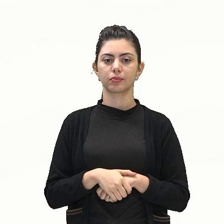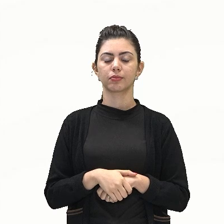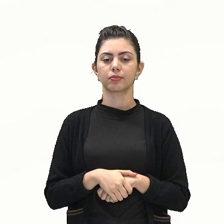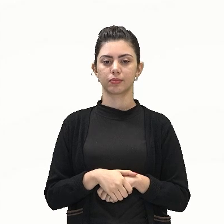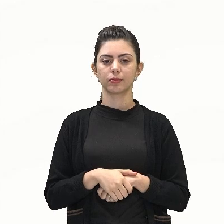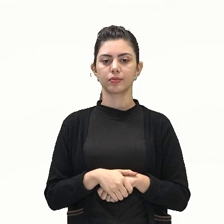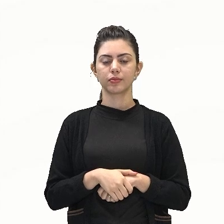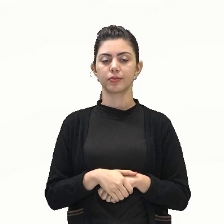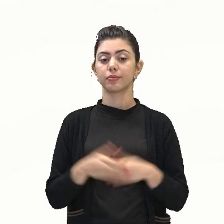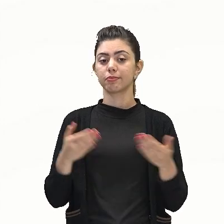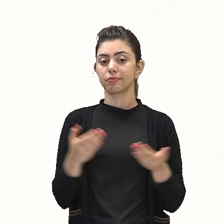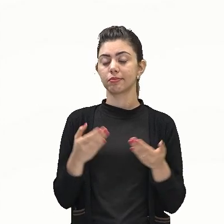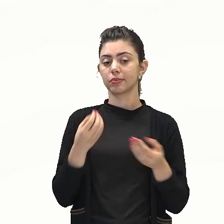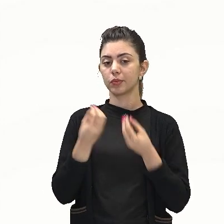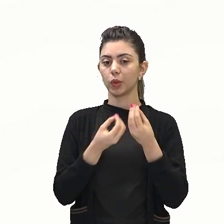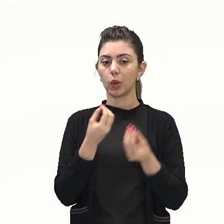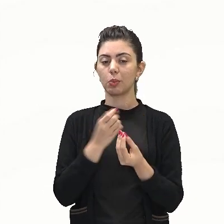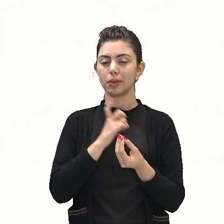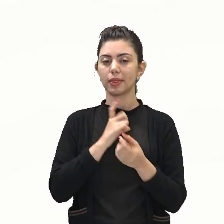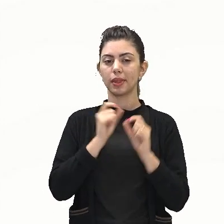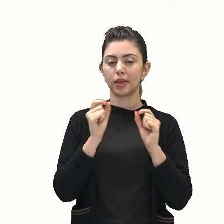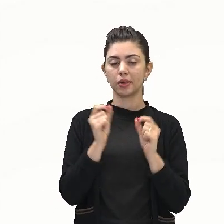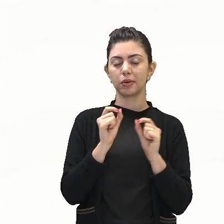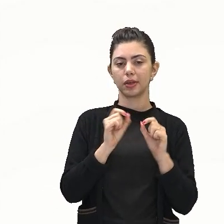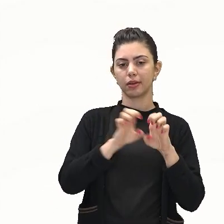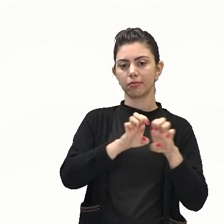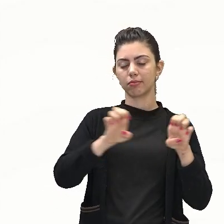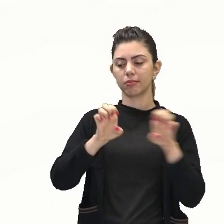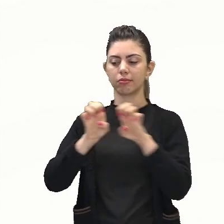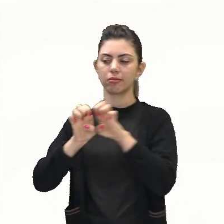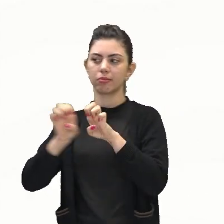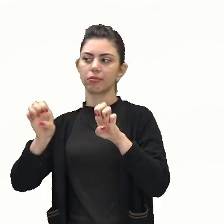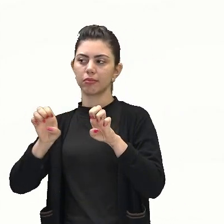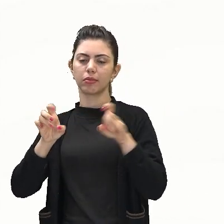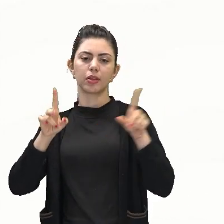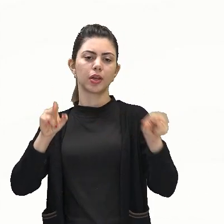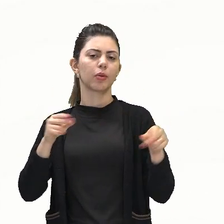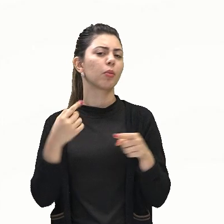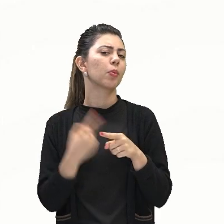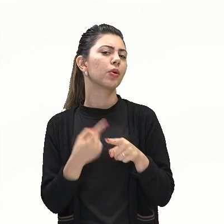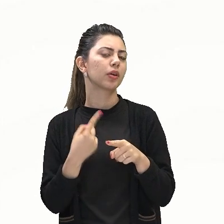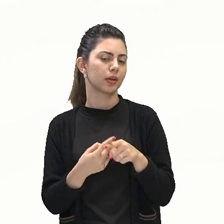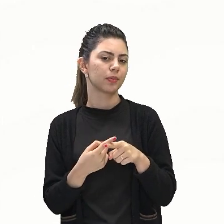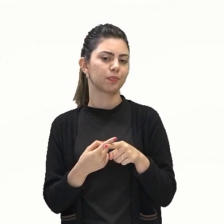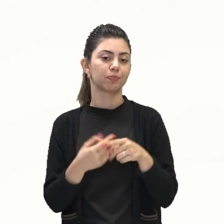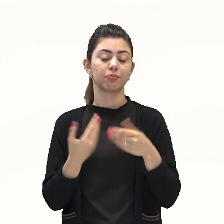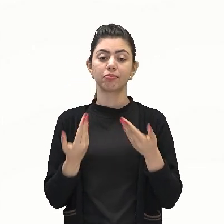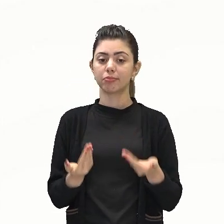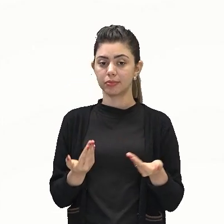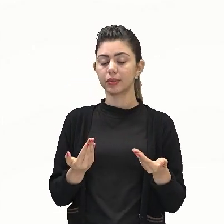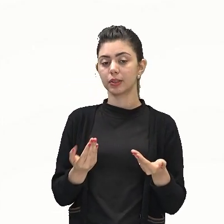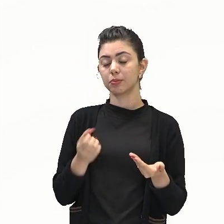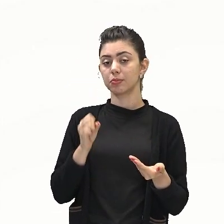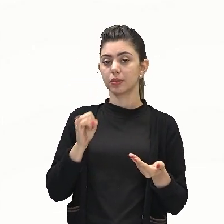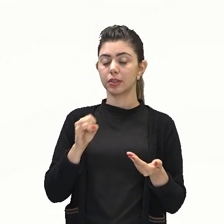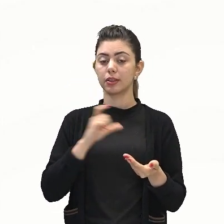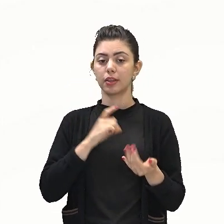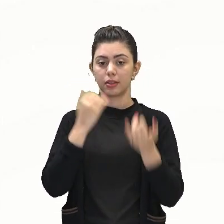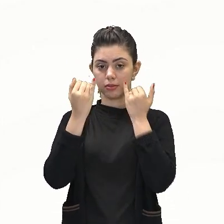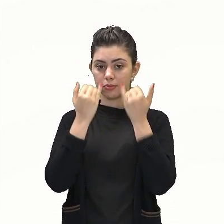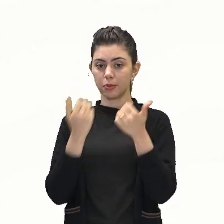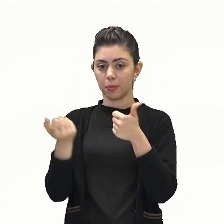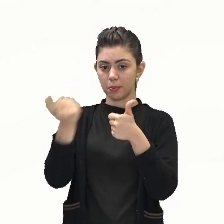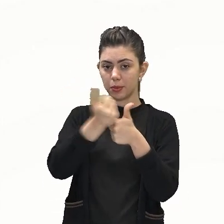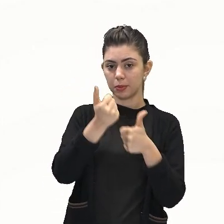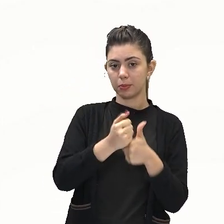sistemas, né, equivalentes. Por que esses dois sistemas são equivalentes? Porque se eu substituir aqui, ó,